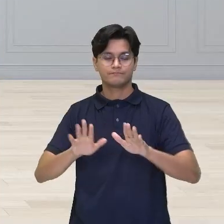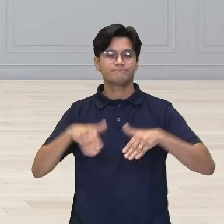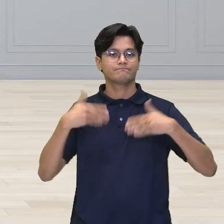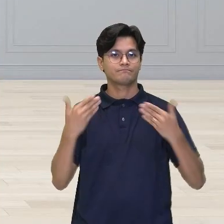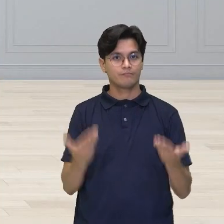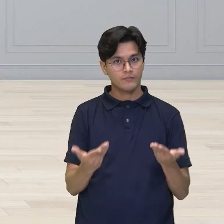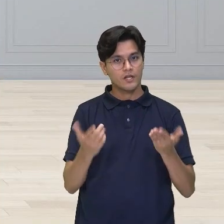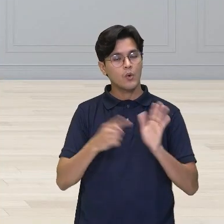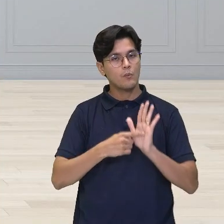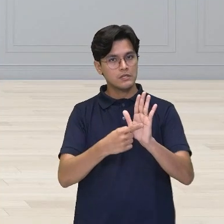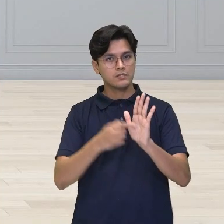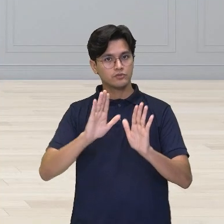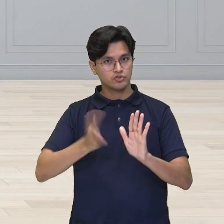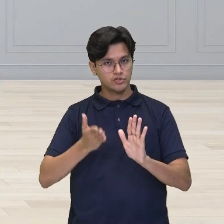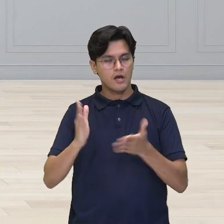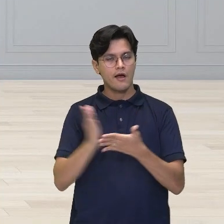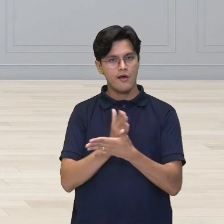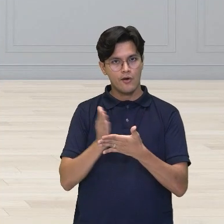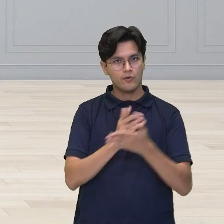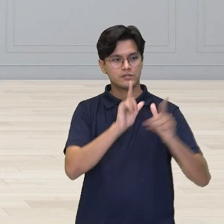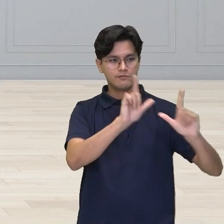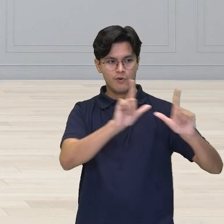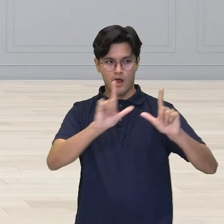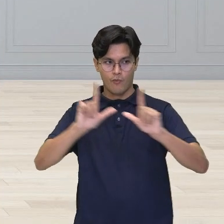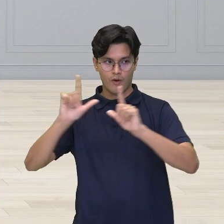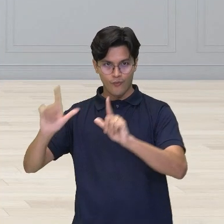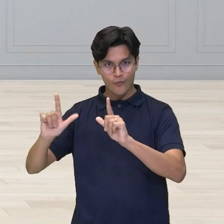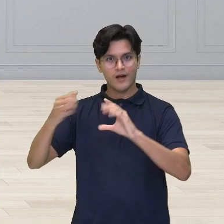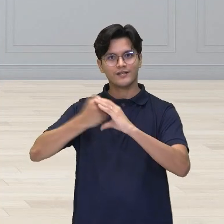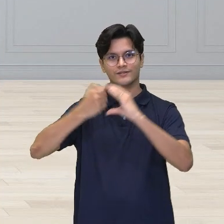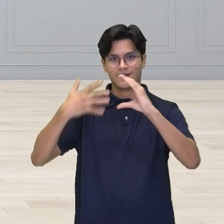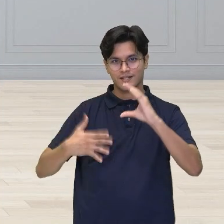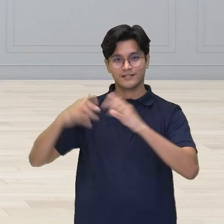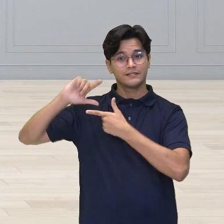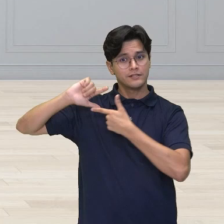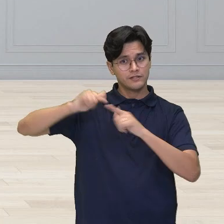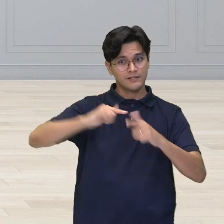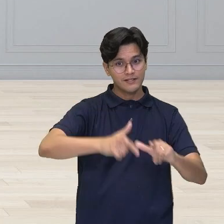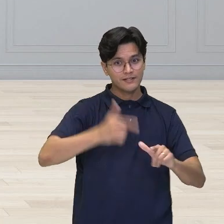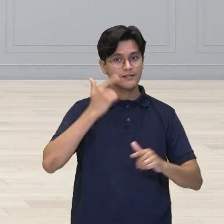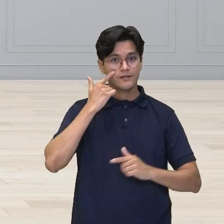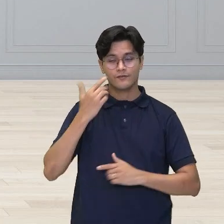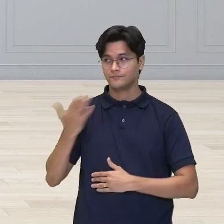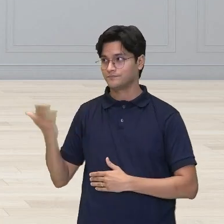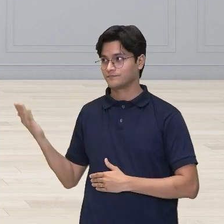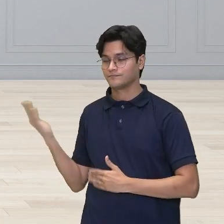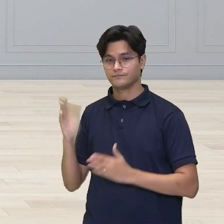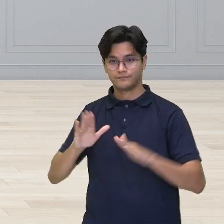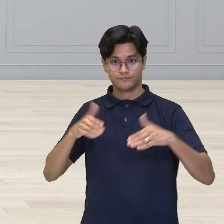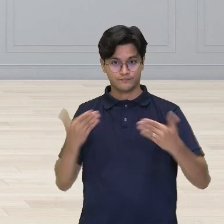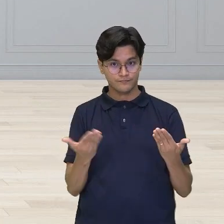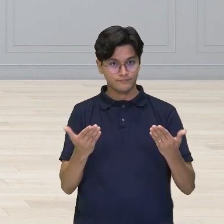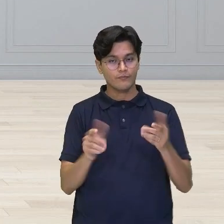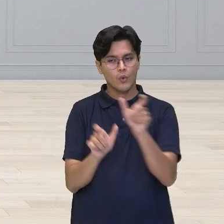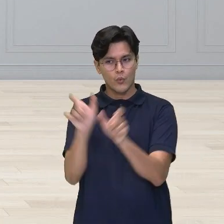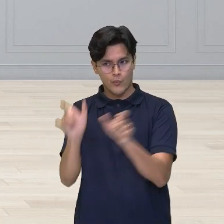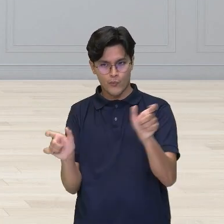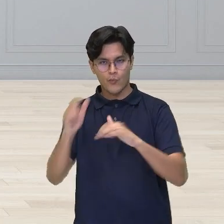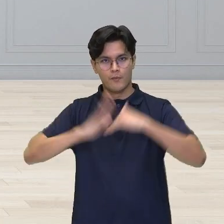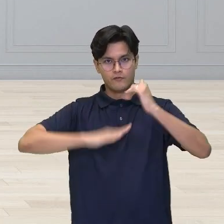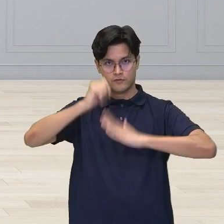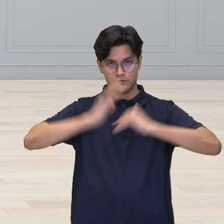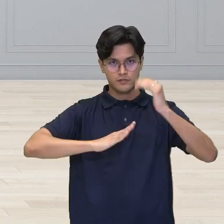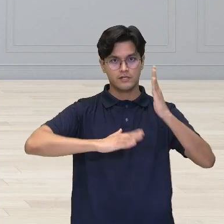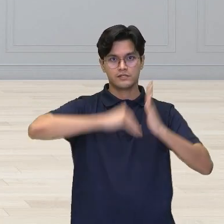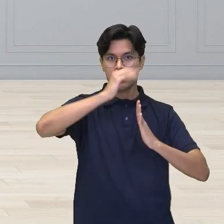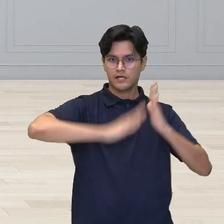alguns quadros tradicionalistas, como vocês podem ver. Então, esses artistas, eles pertenciam às